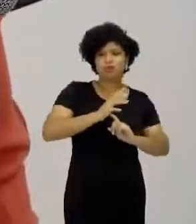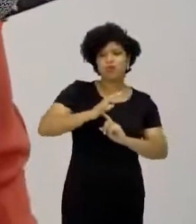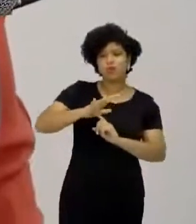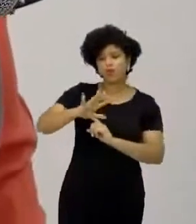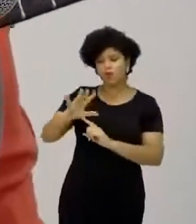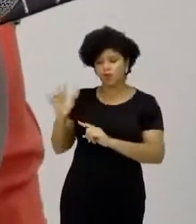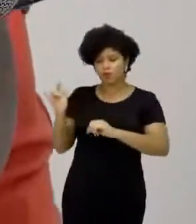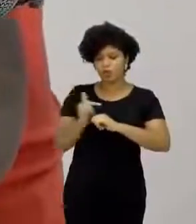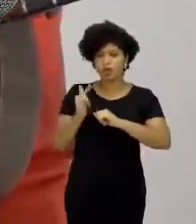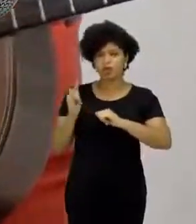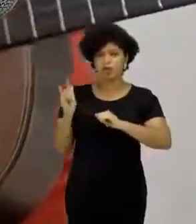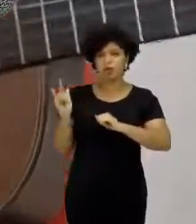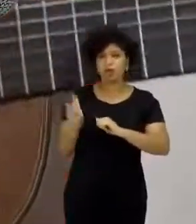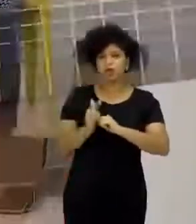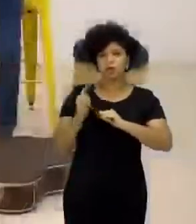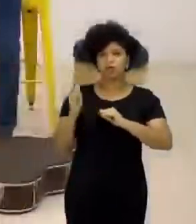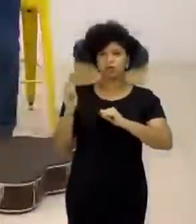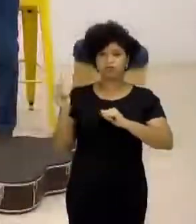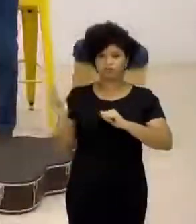eletromagnética.